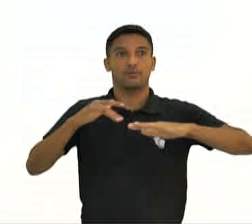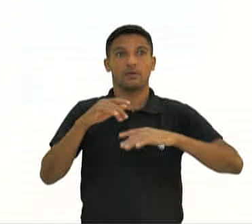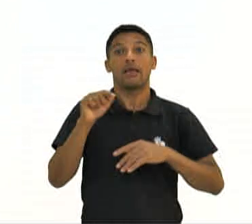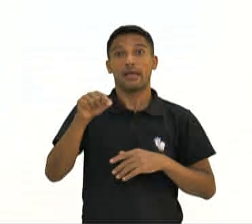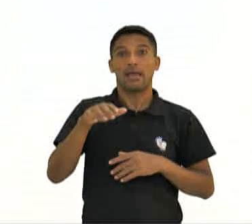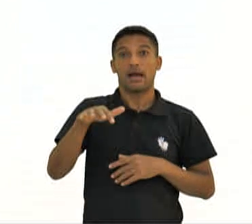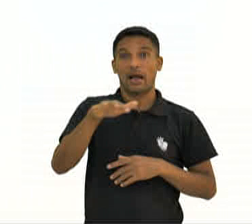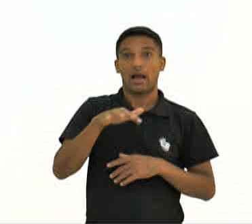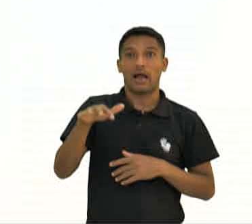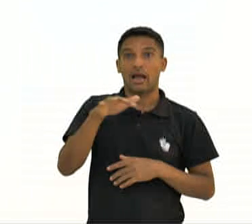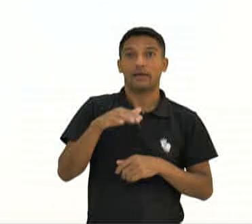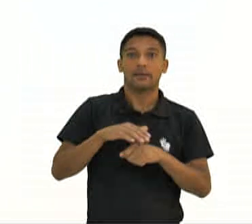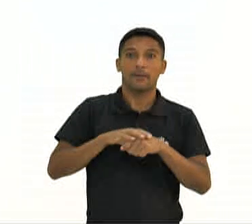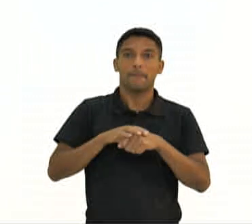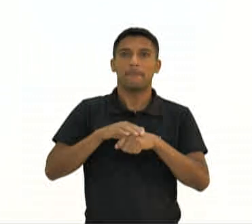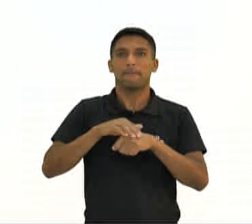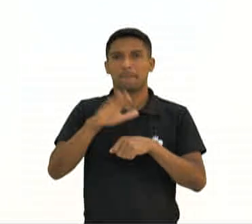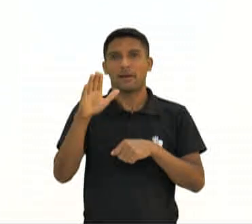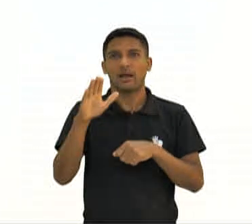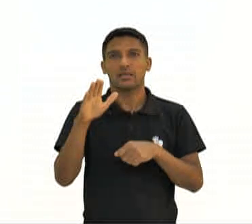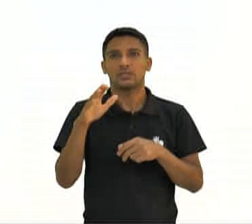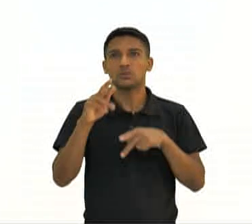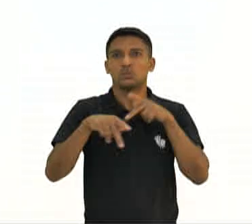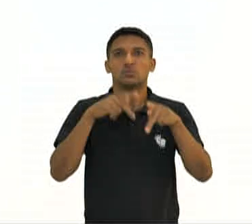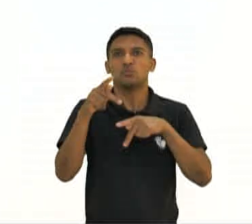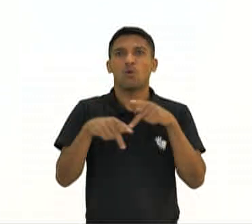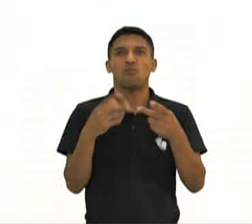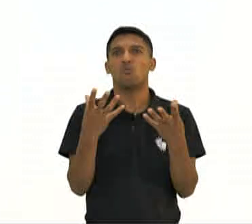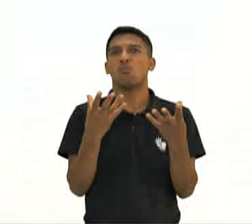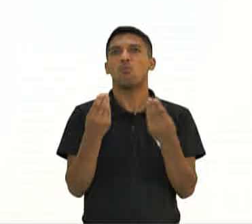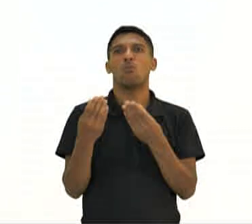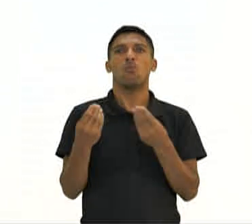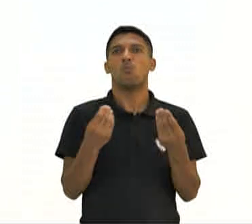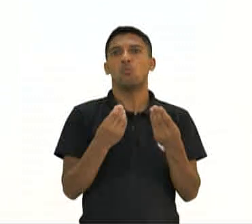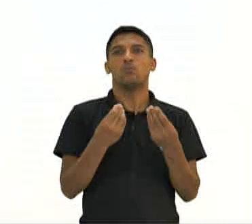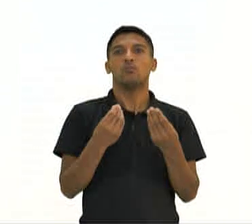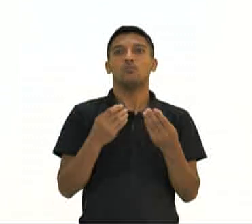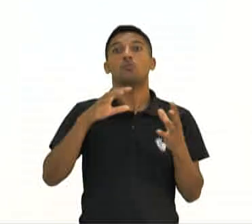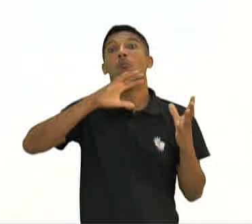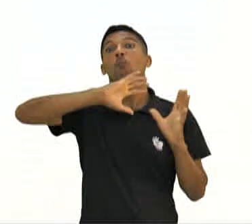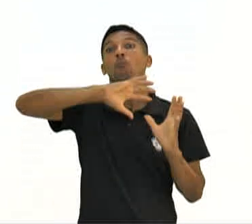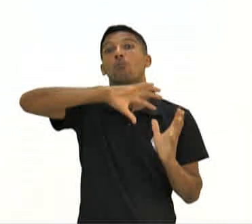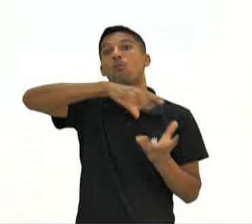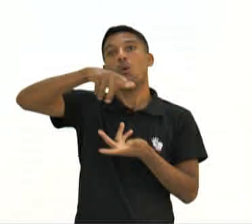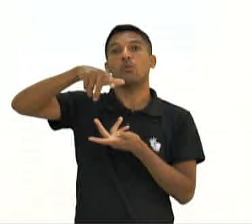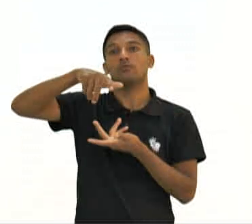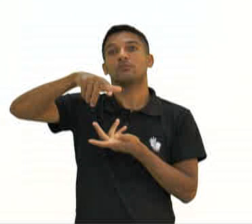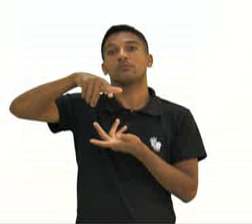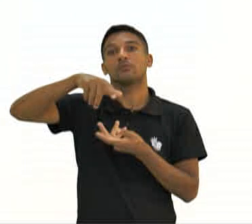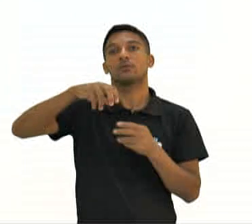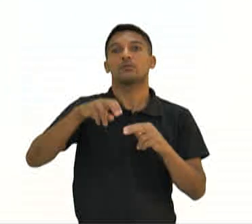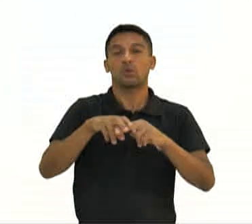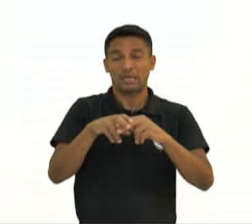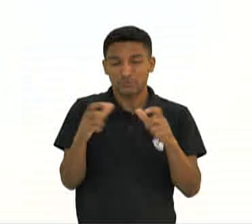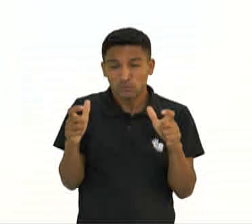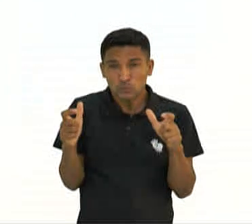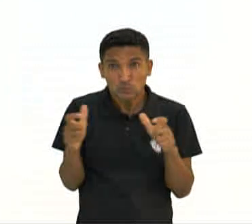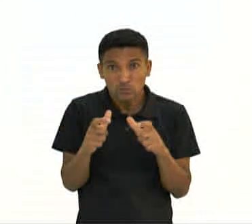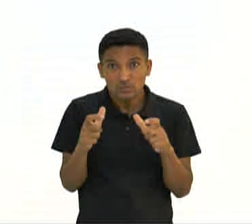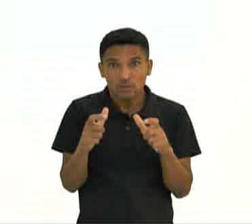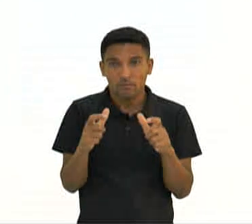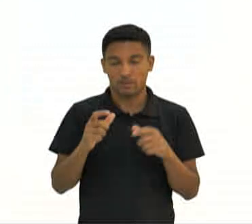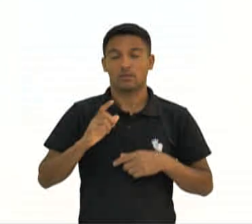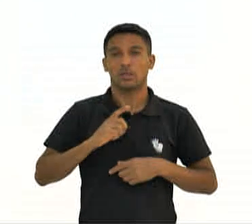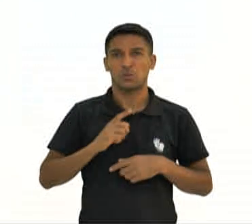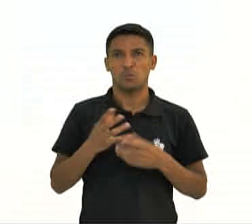mais urbana e mais populosa do mundo, a cidade de Tóquio. Devido ao território reduzido e o tamanho da população, né,